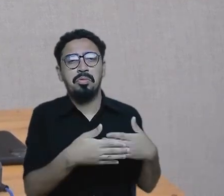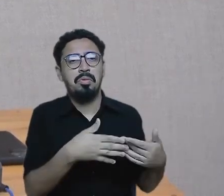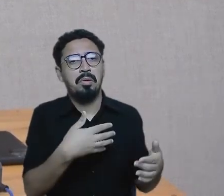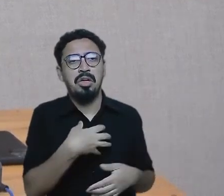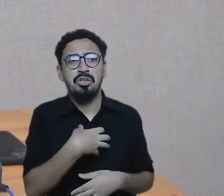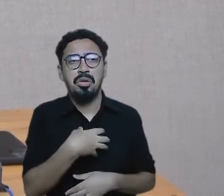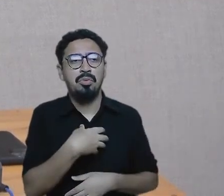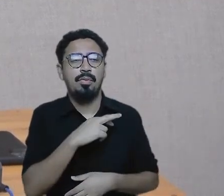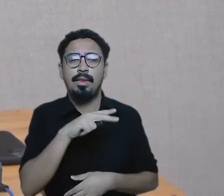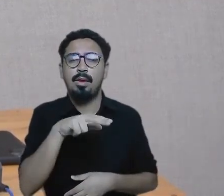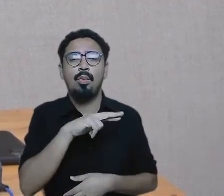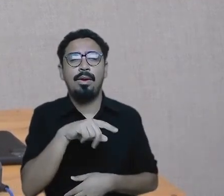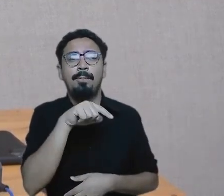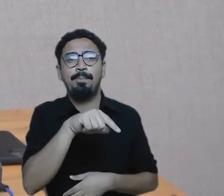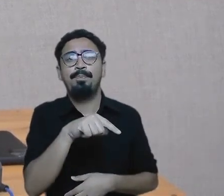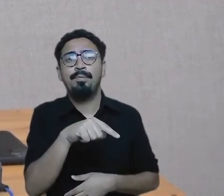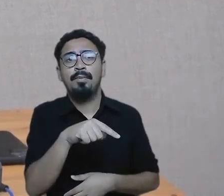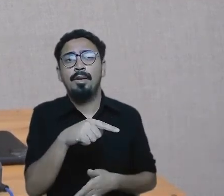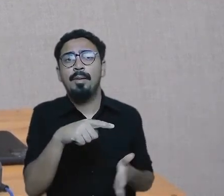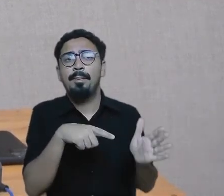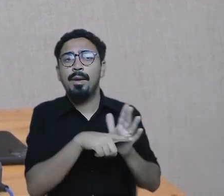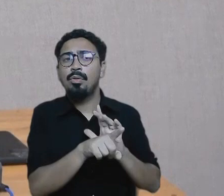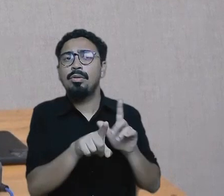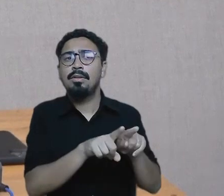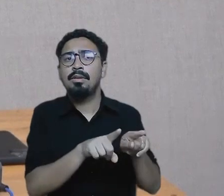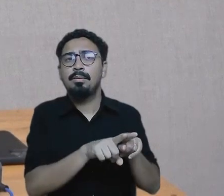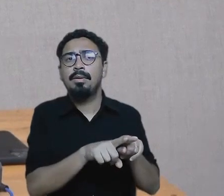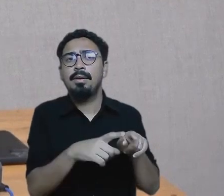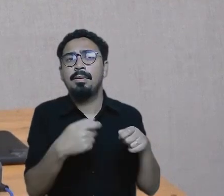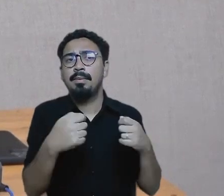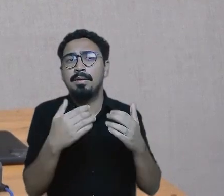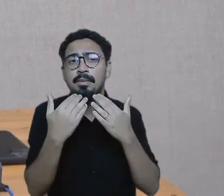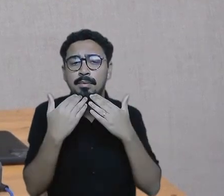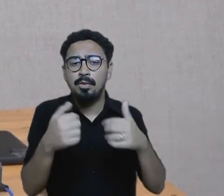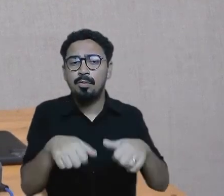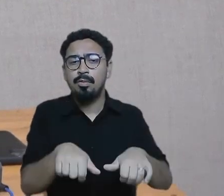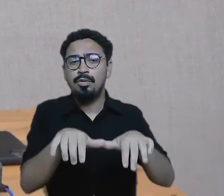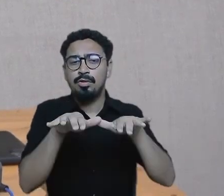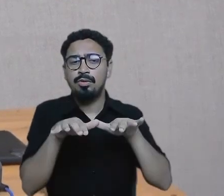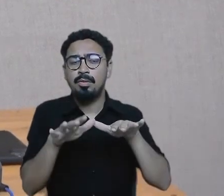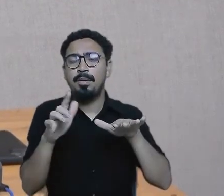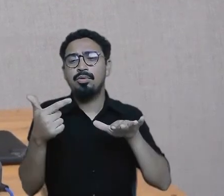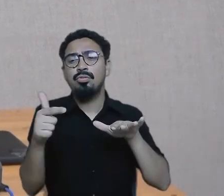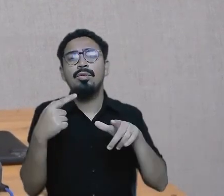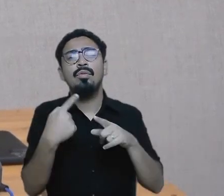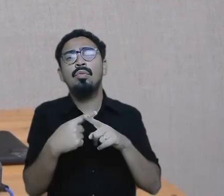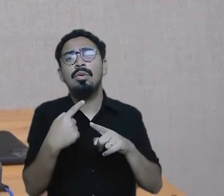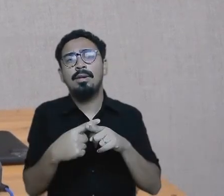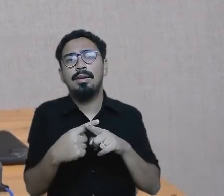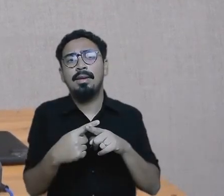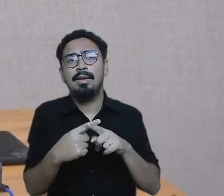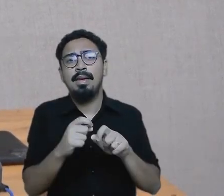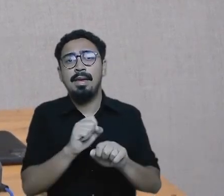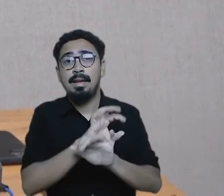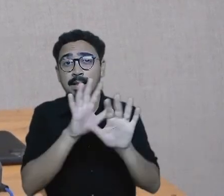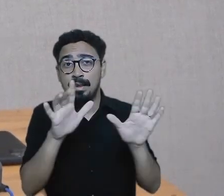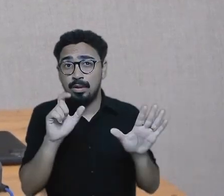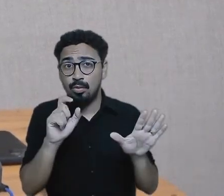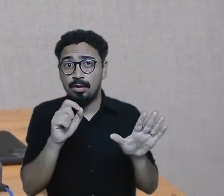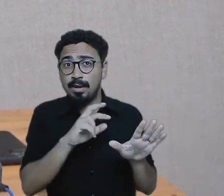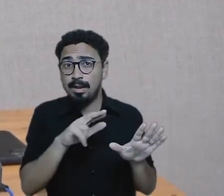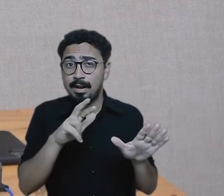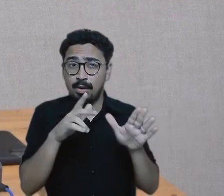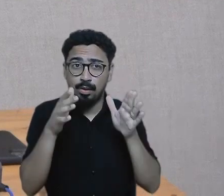da audiência pública porque não audiência pública porque ficou muito claro que não se trata de matéria específica de losa